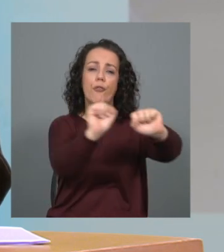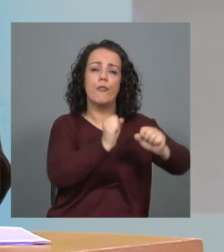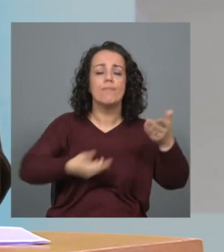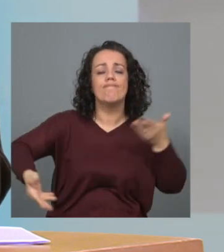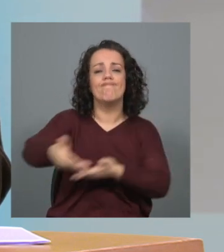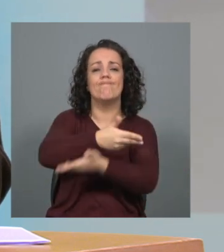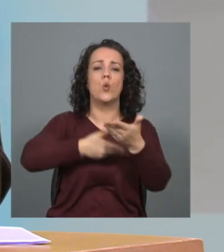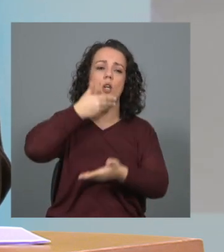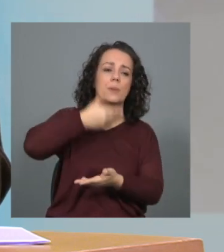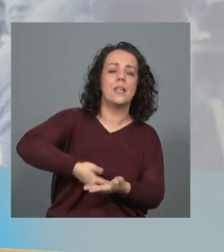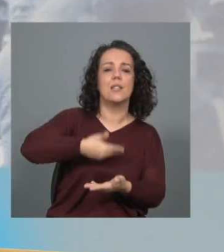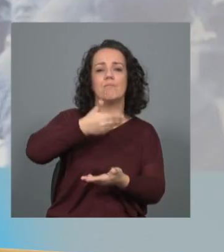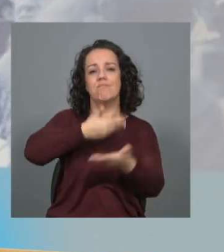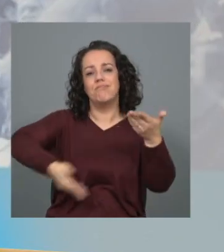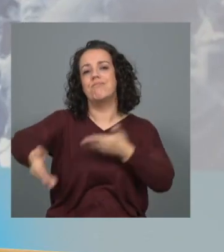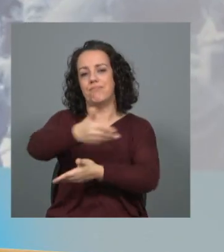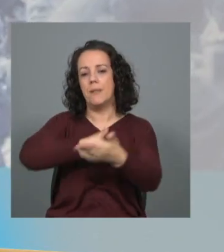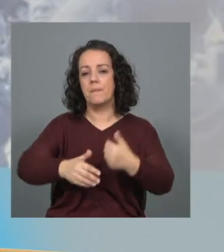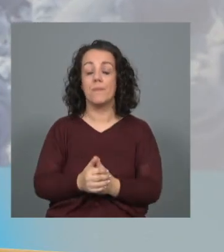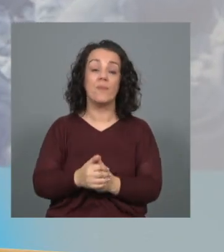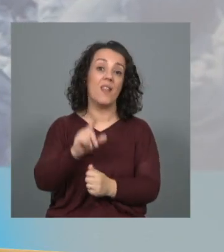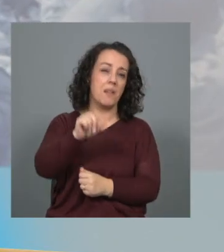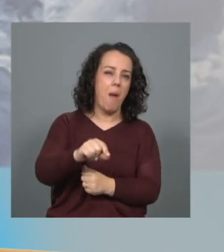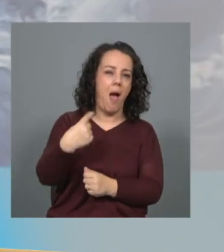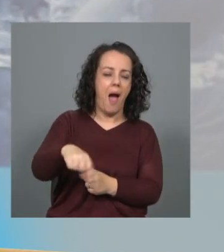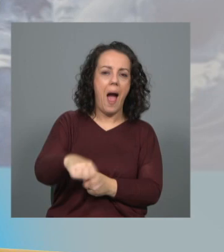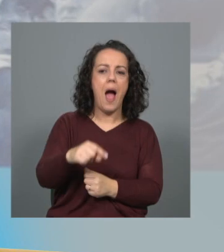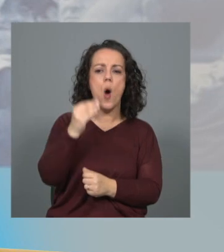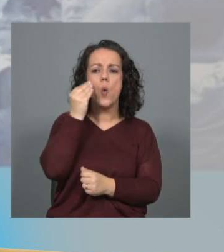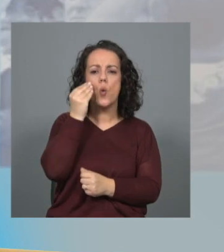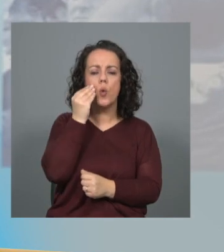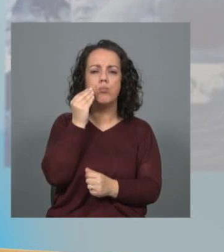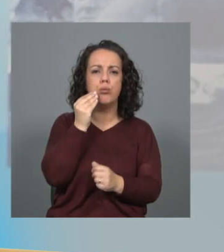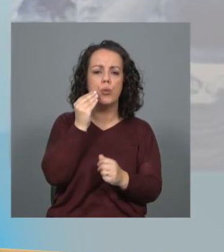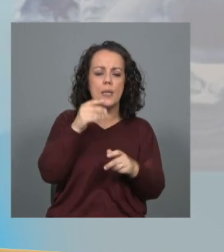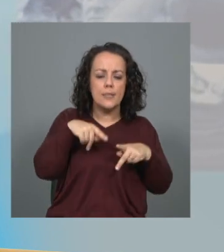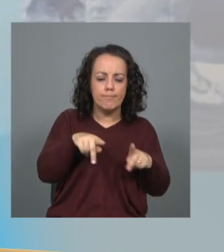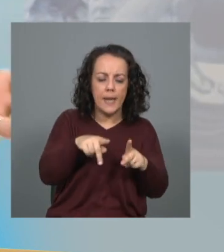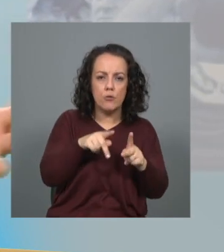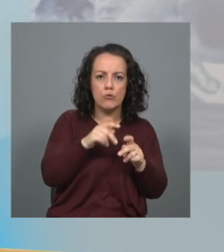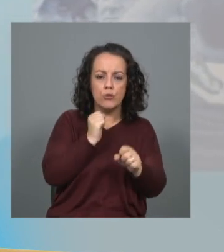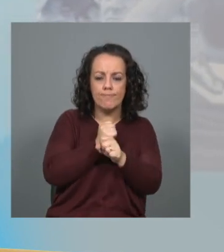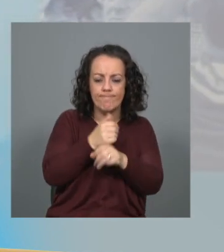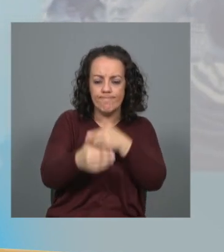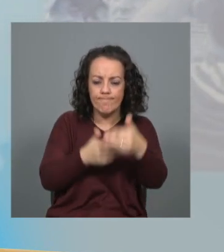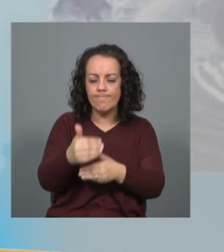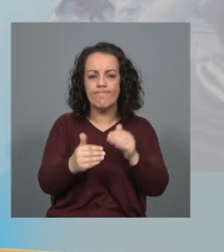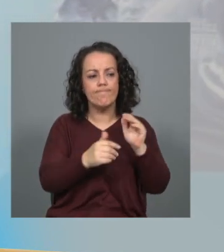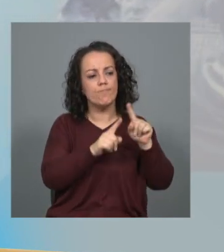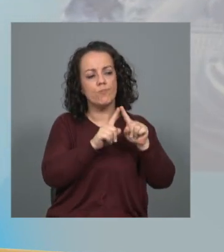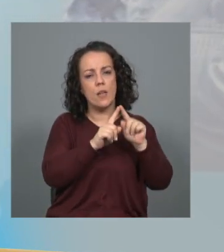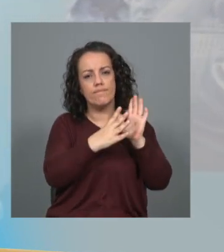competências. E há procedimentos que convém também afinar, não é? Em concordância com práticas seguidas por